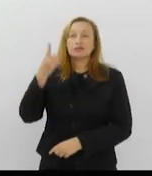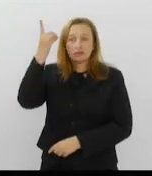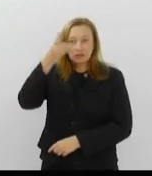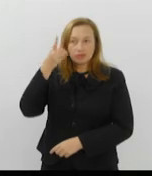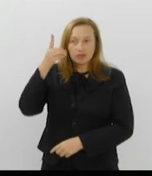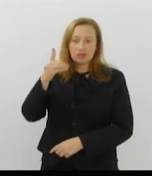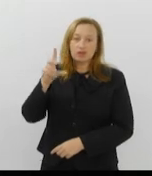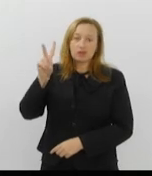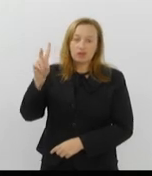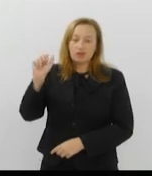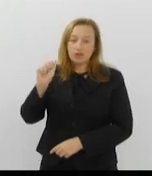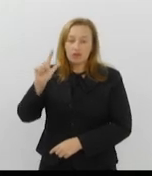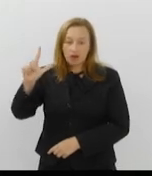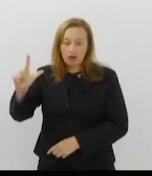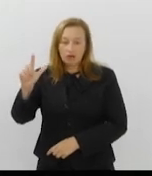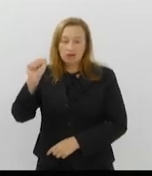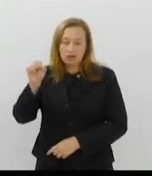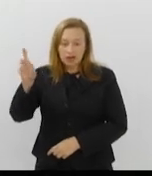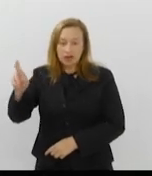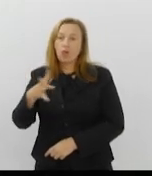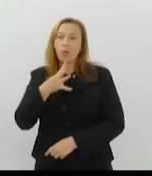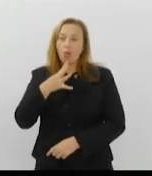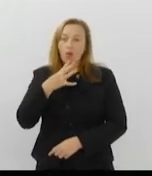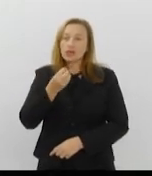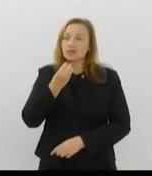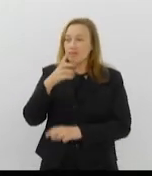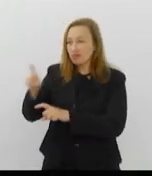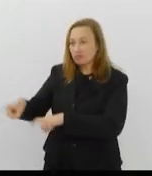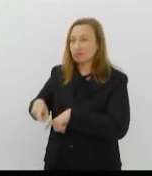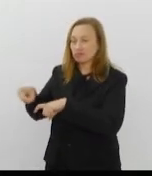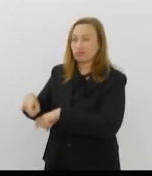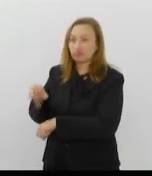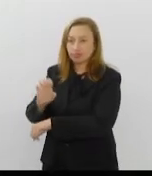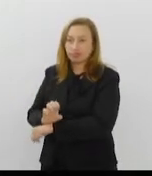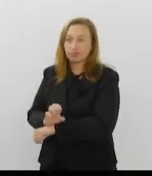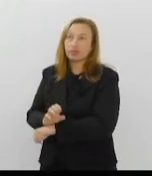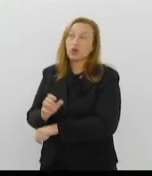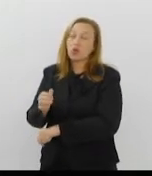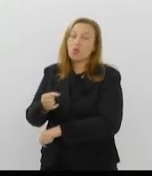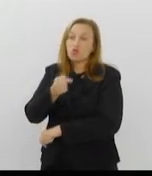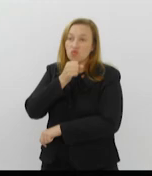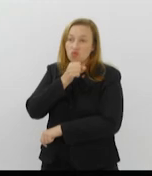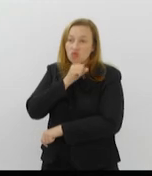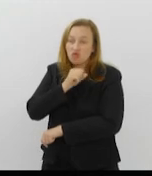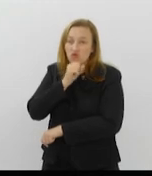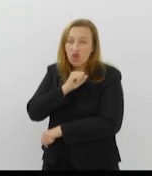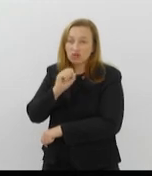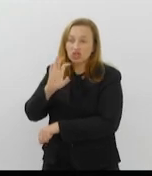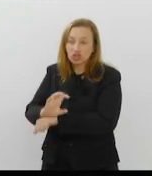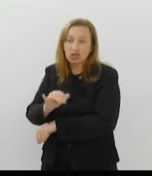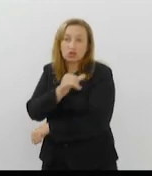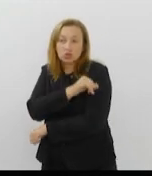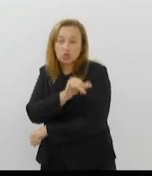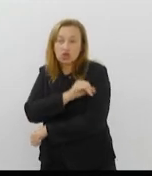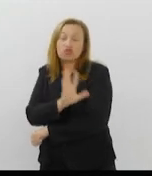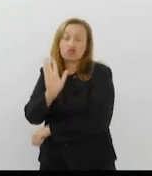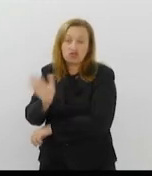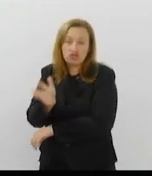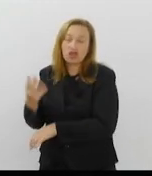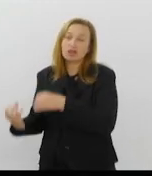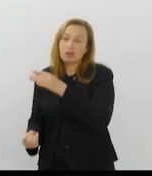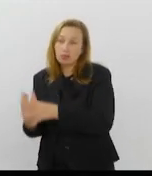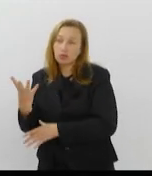conhece bem o interior do Estado o antigo estado do Rio já tinha como sua produção